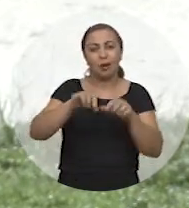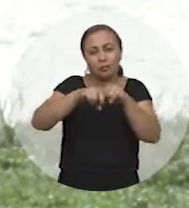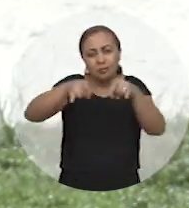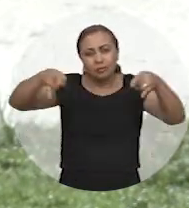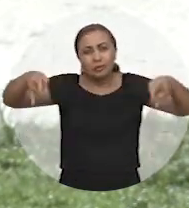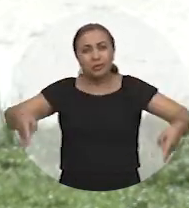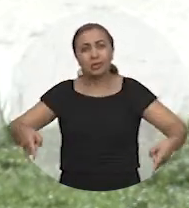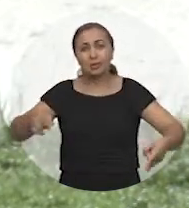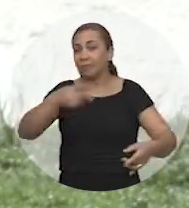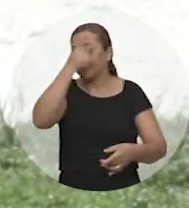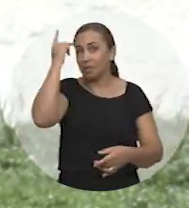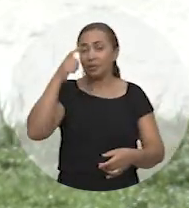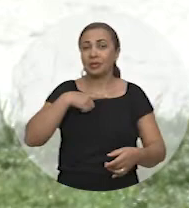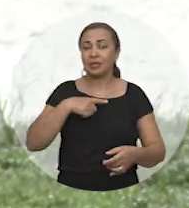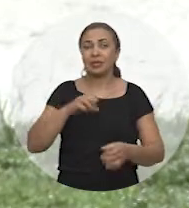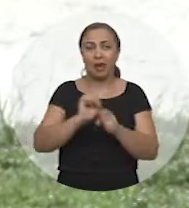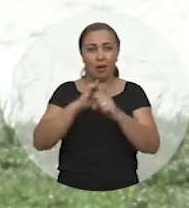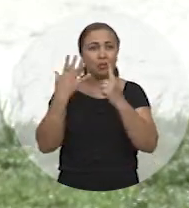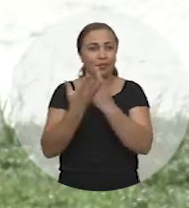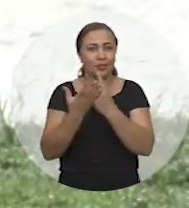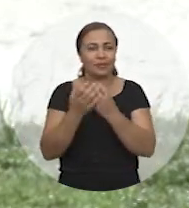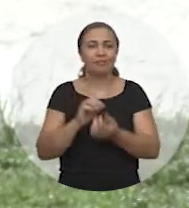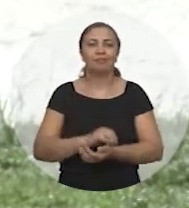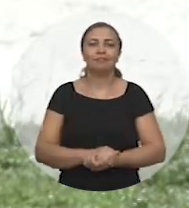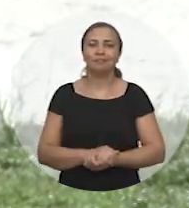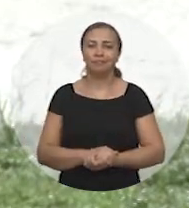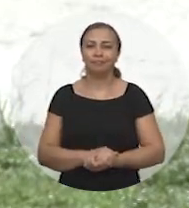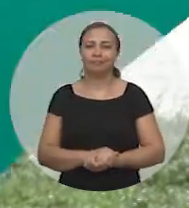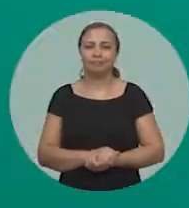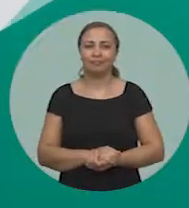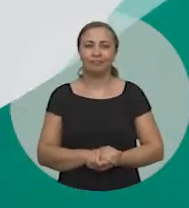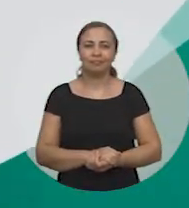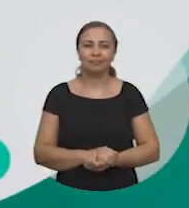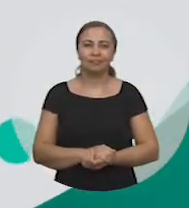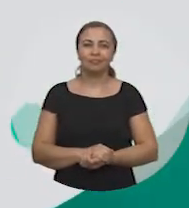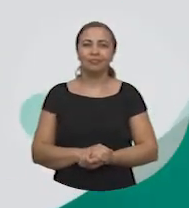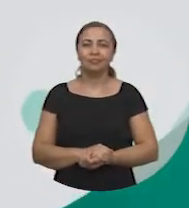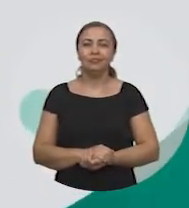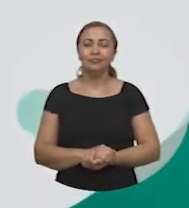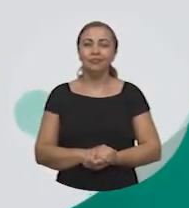de leitos para pacientes que têm coronavírus vamos acompanhar